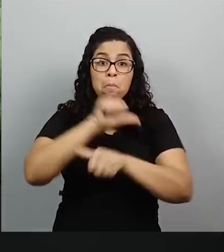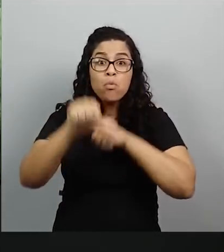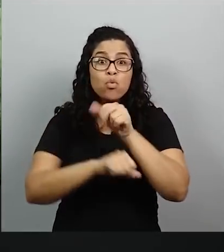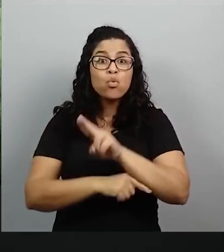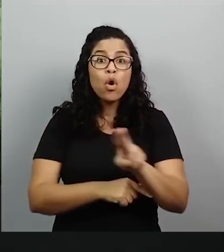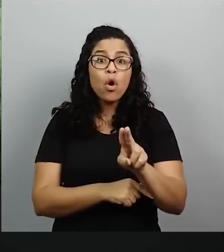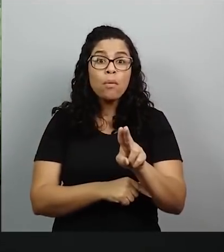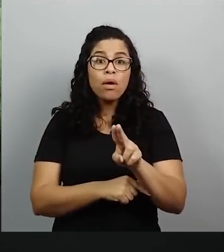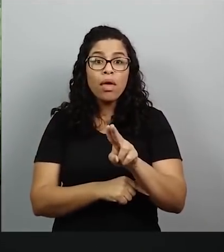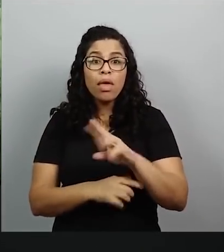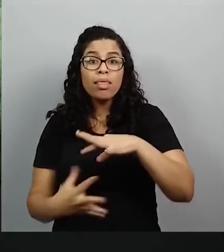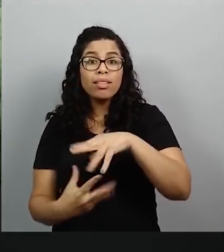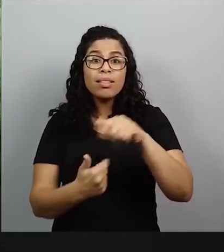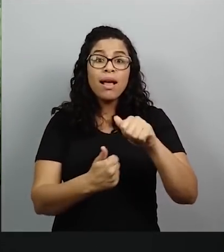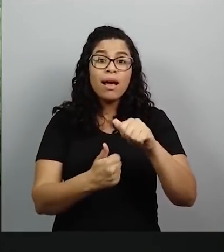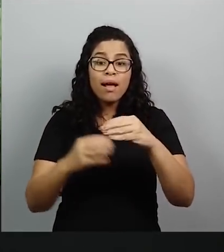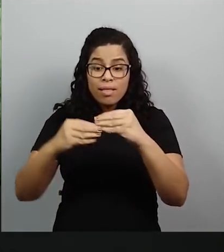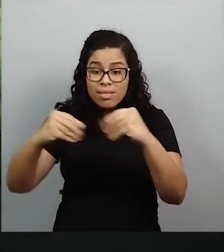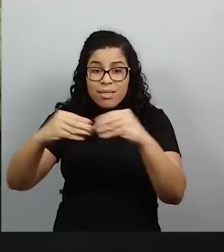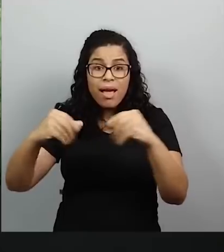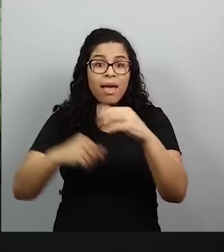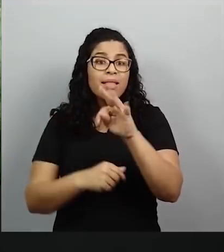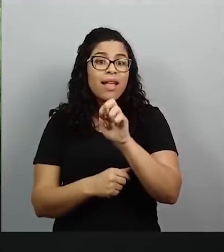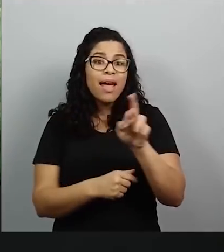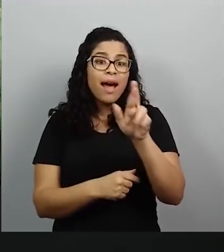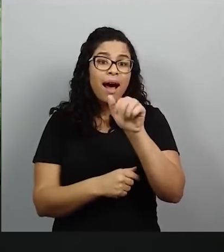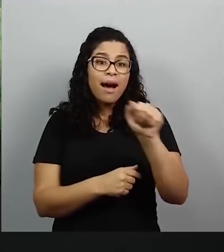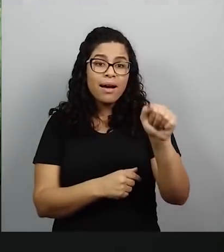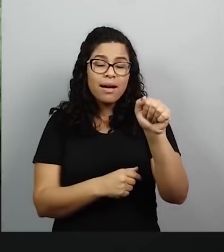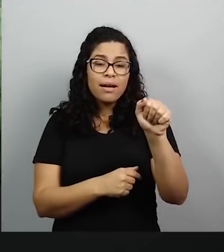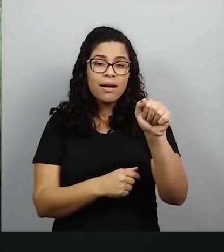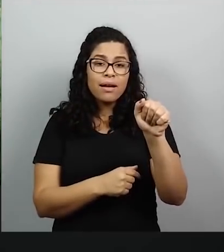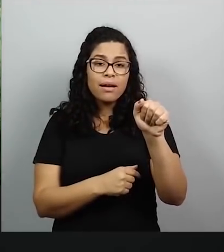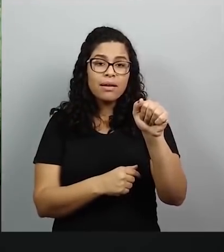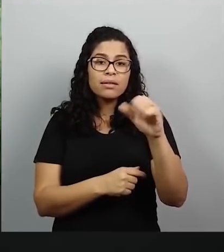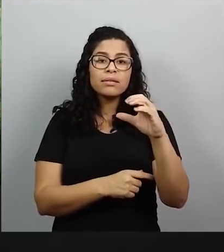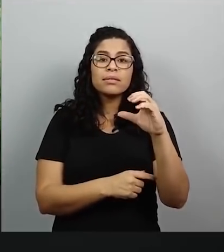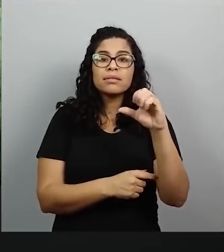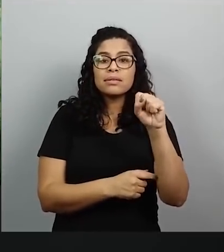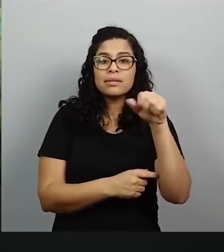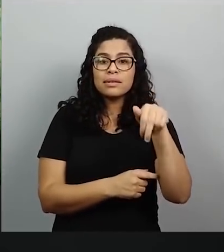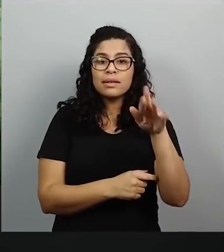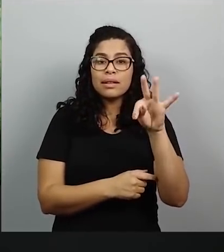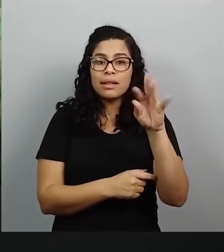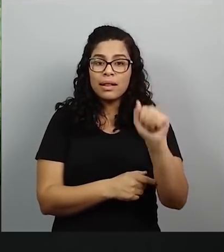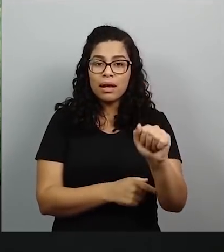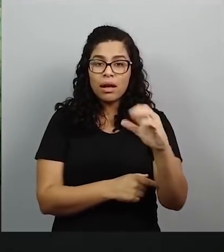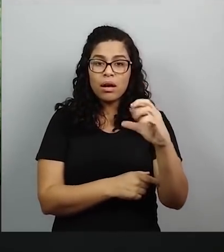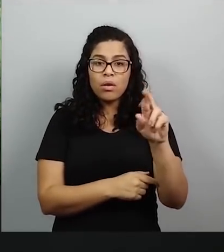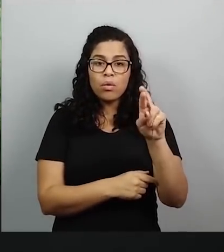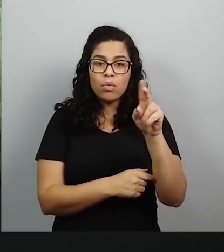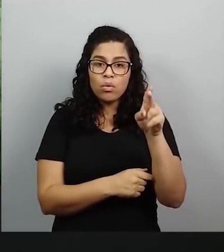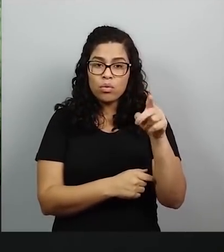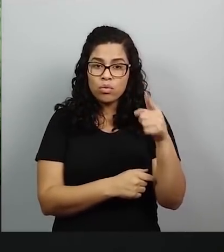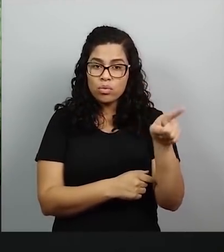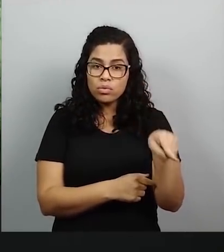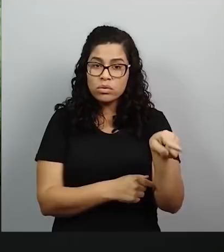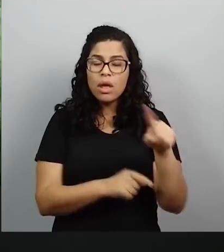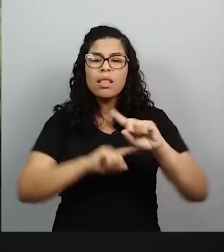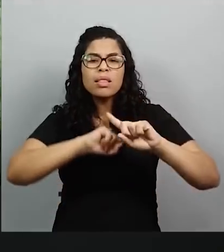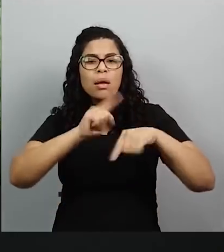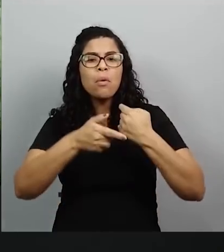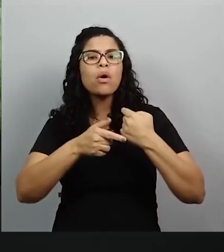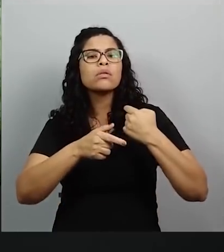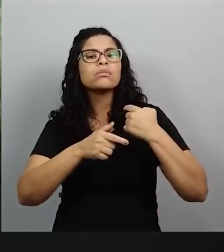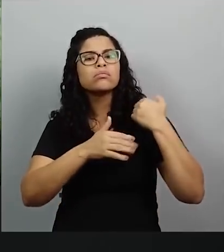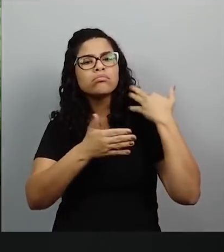Santa Cruz. Ou seja, eles já viram que não era bem uma ilha. E com o tempo passaram a chamar de Brasil, por quê?